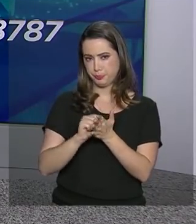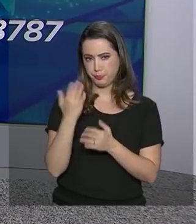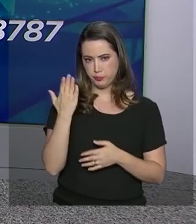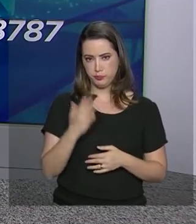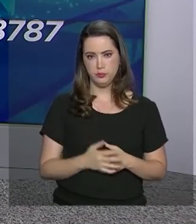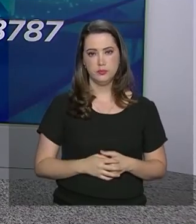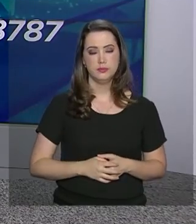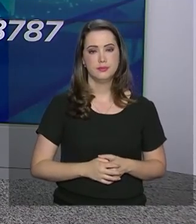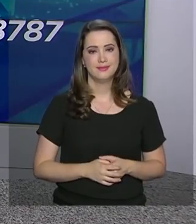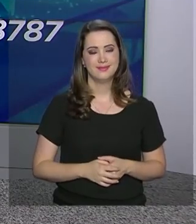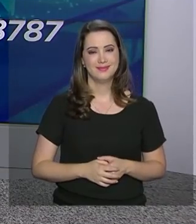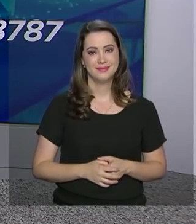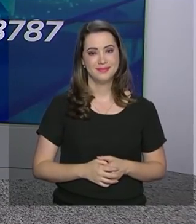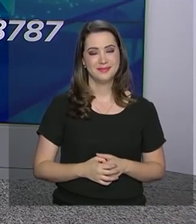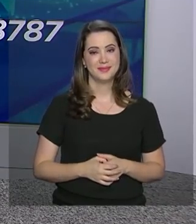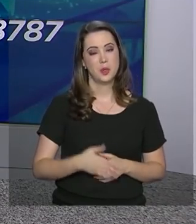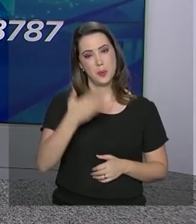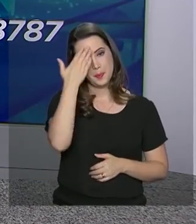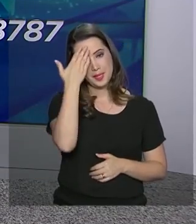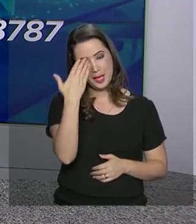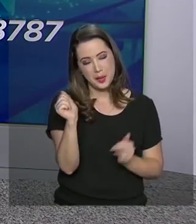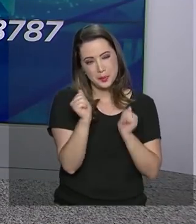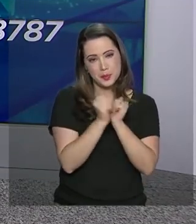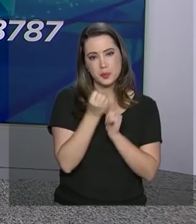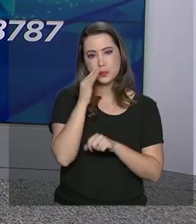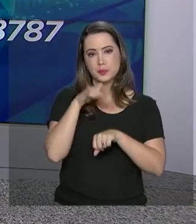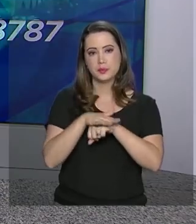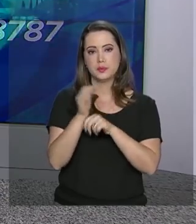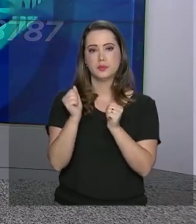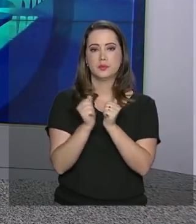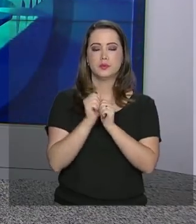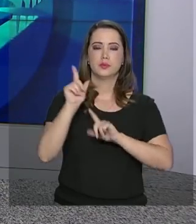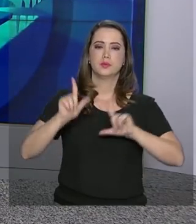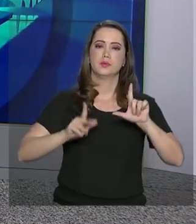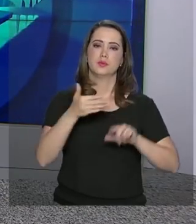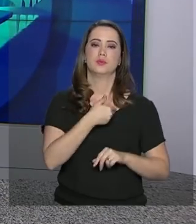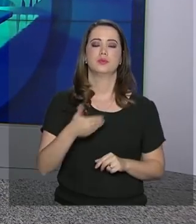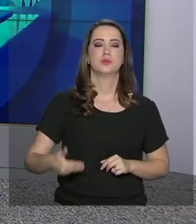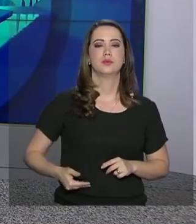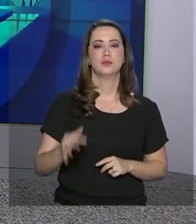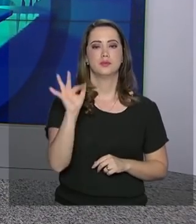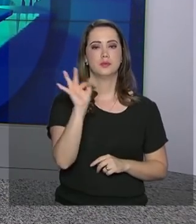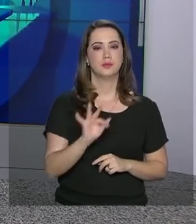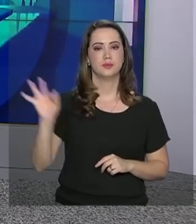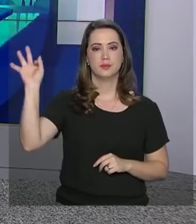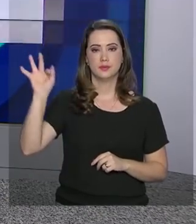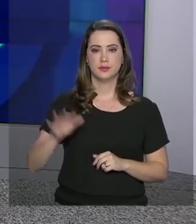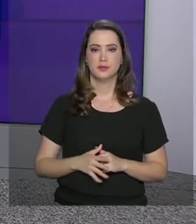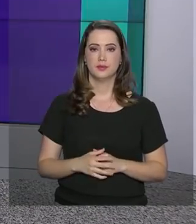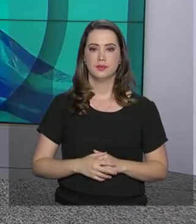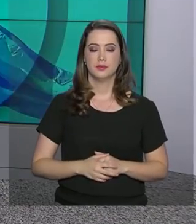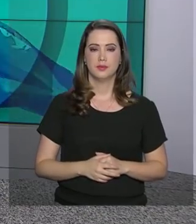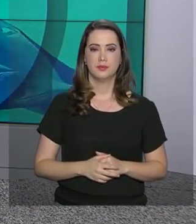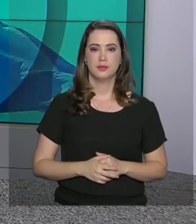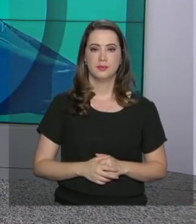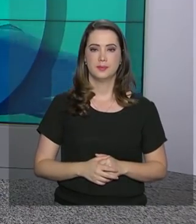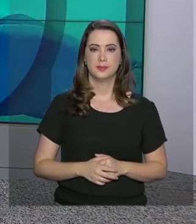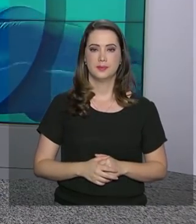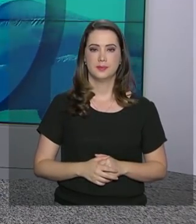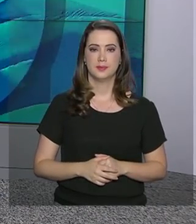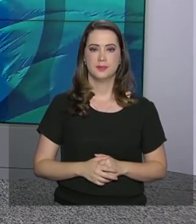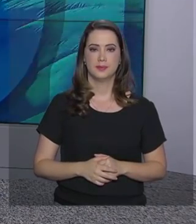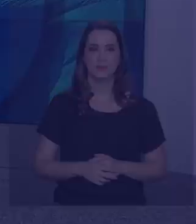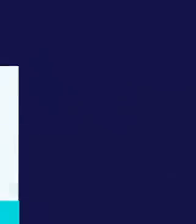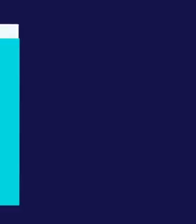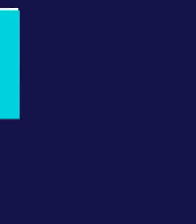-8787. Obrigada pela sua companhia. Uma boa noite para você e continue com a gente aqui na NBR, a TV do governo federal.